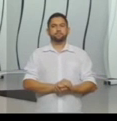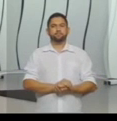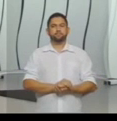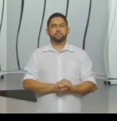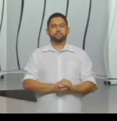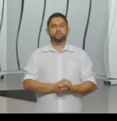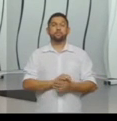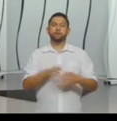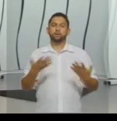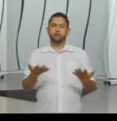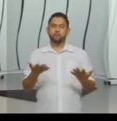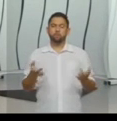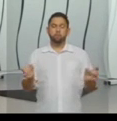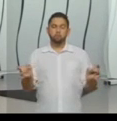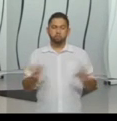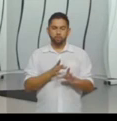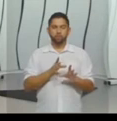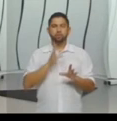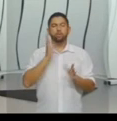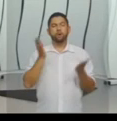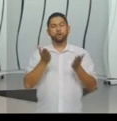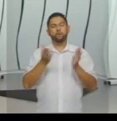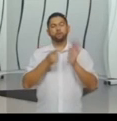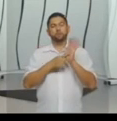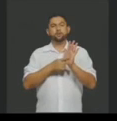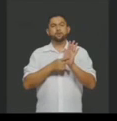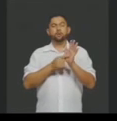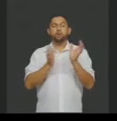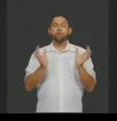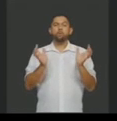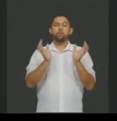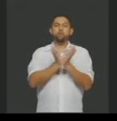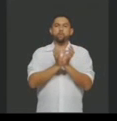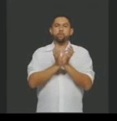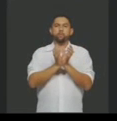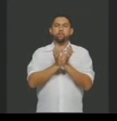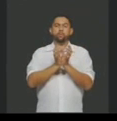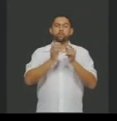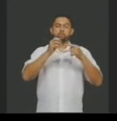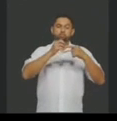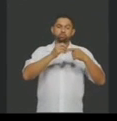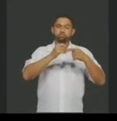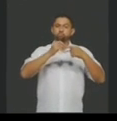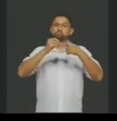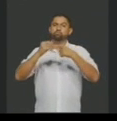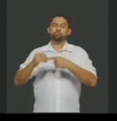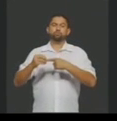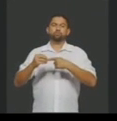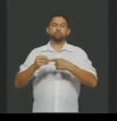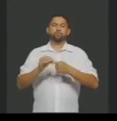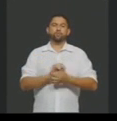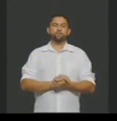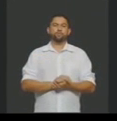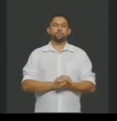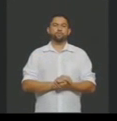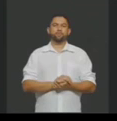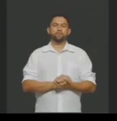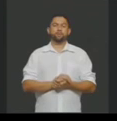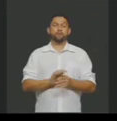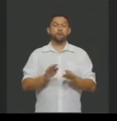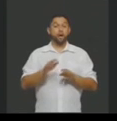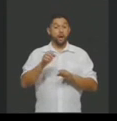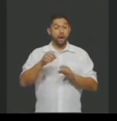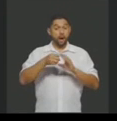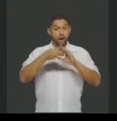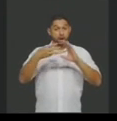É isso. Esse é o reino que nós discutimos hoje, os prototistas. As características gerais